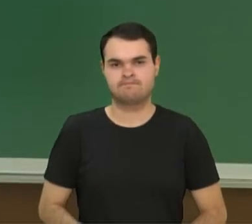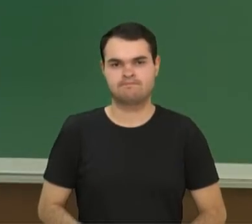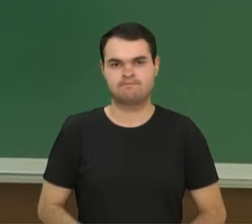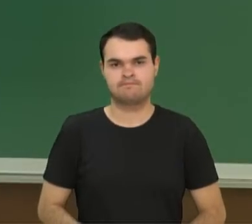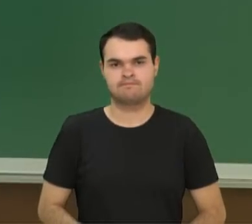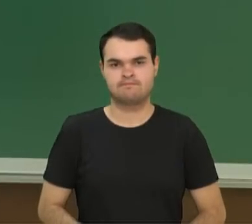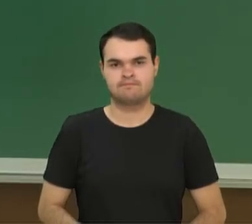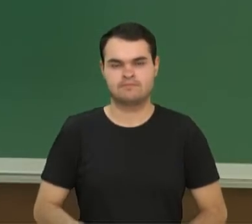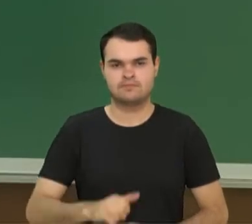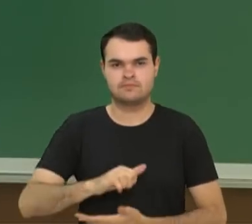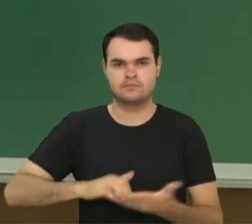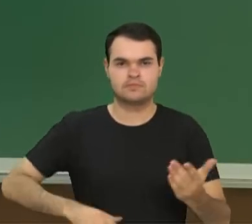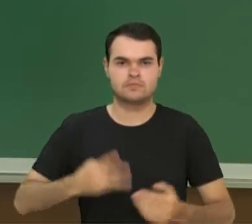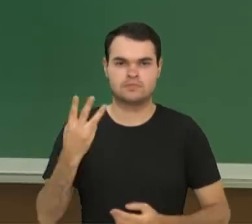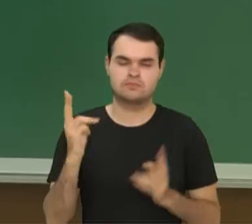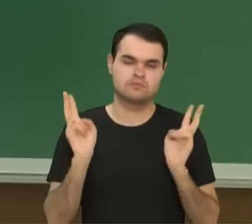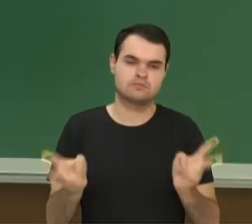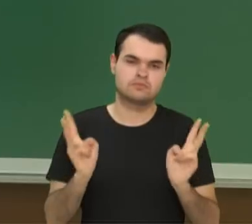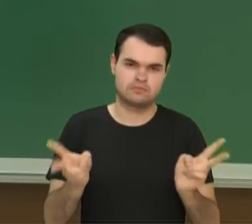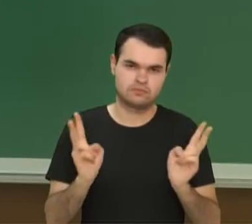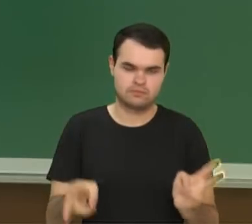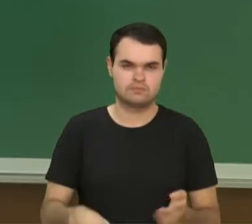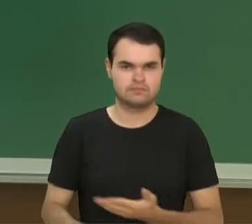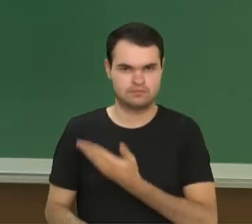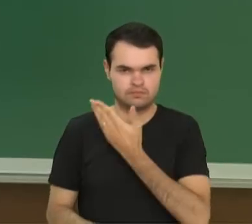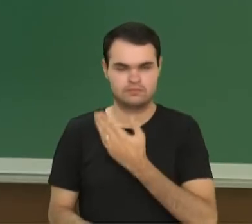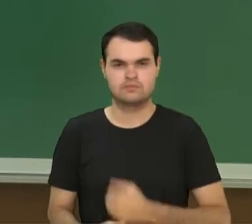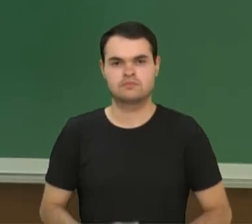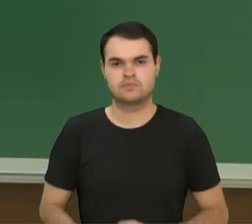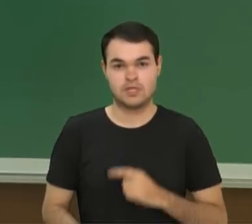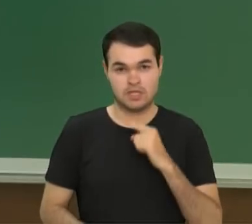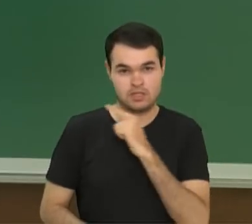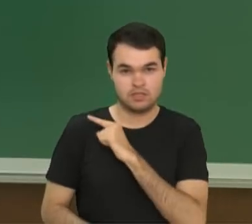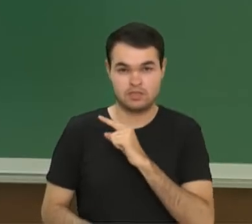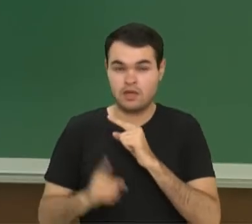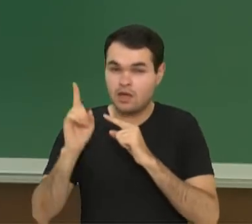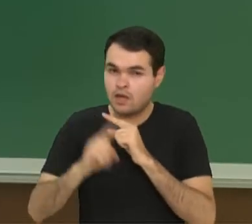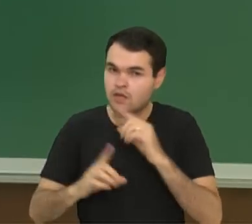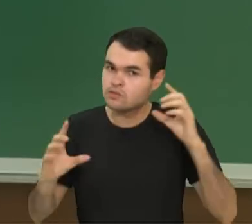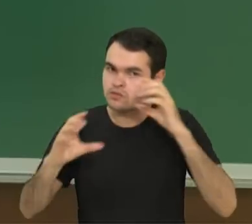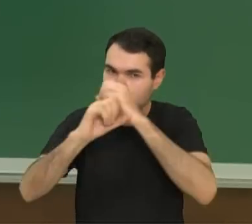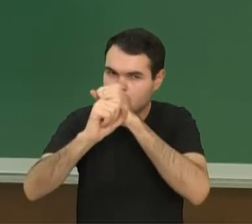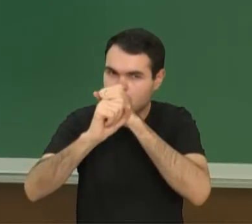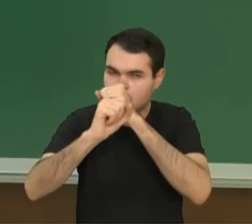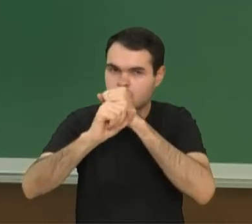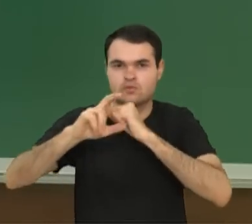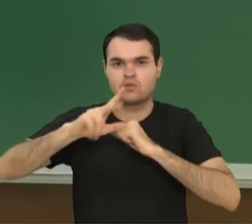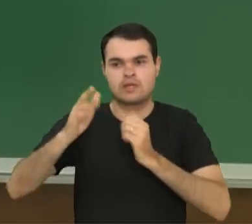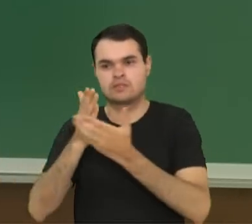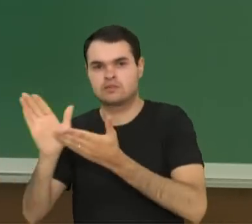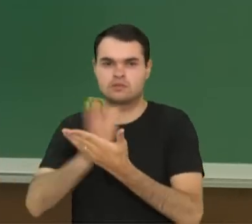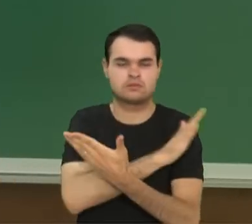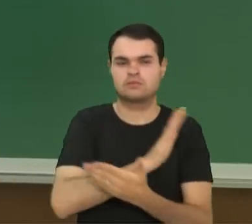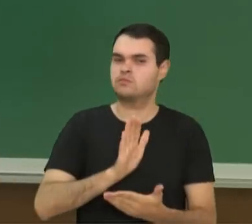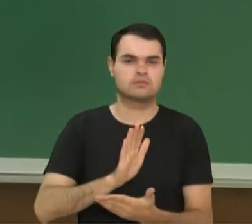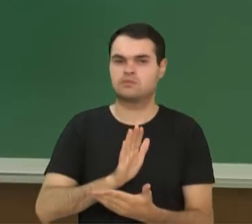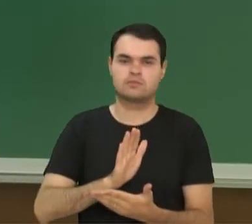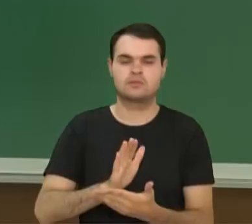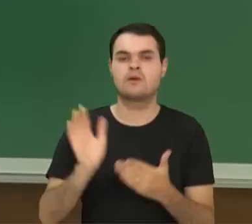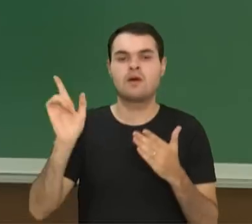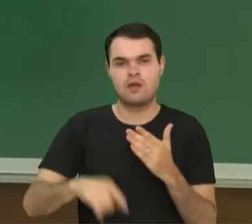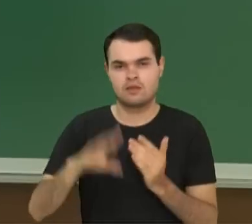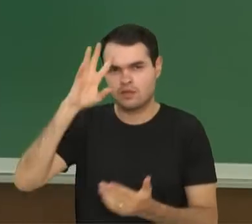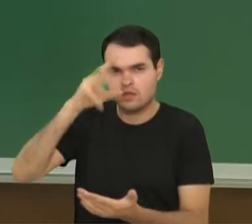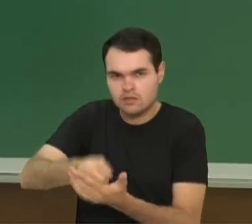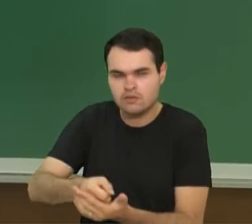Nosso exercício 3 é a mesma ideia. Aqui a única coisa que é uma soma, não são valores separados. Você vai fazer, determinar